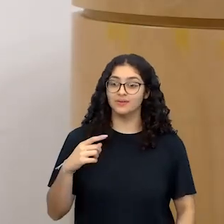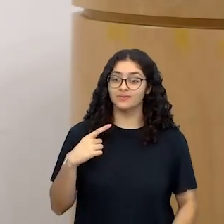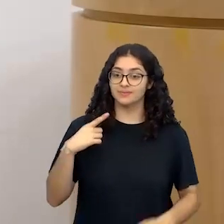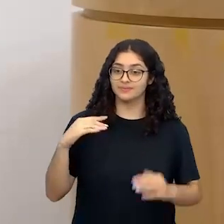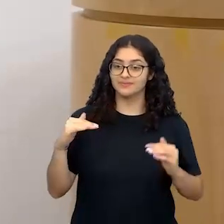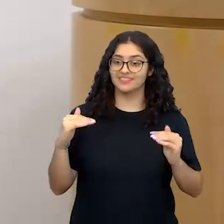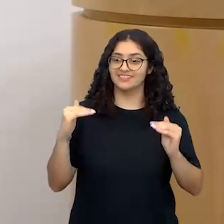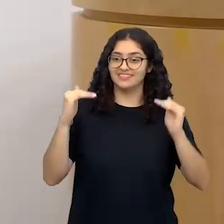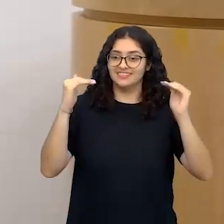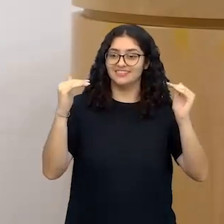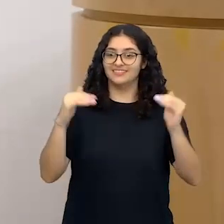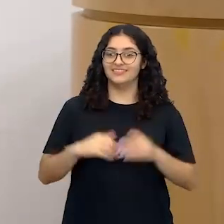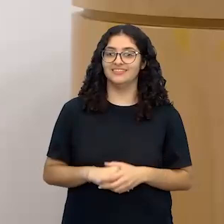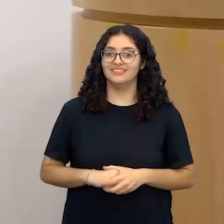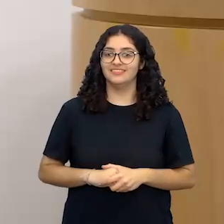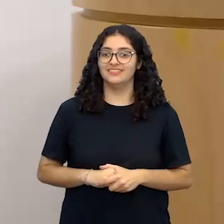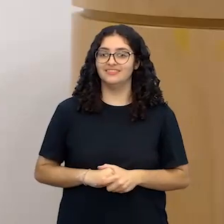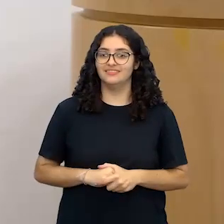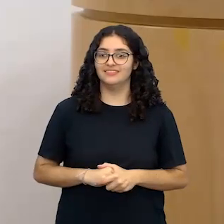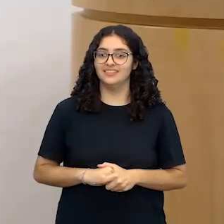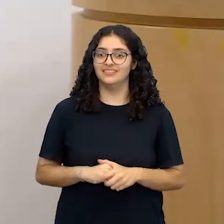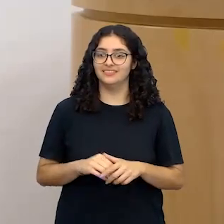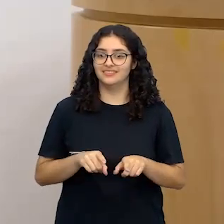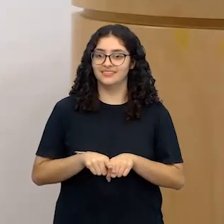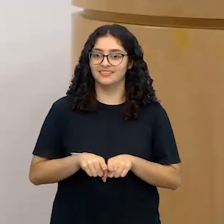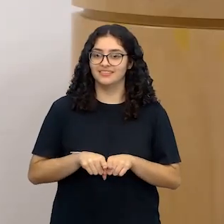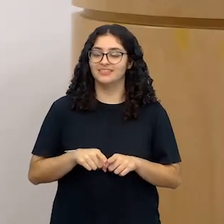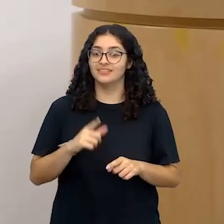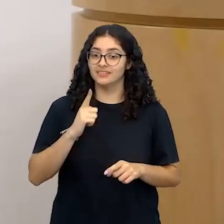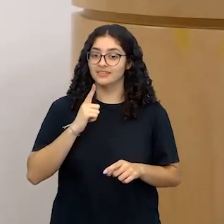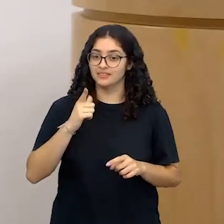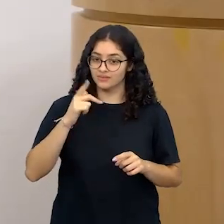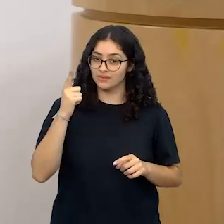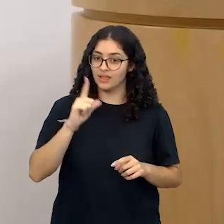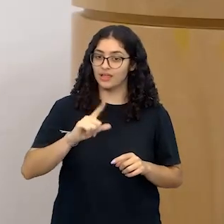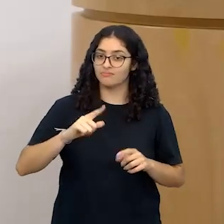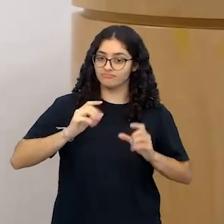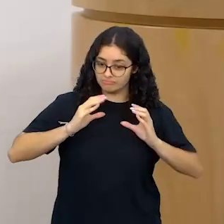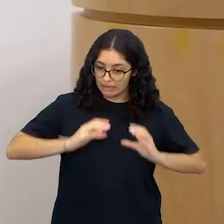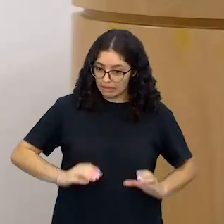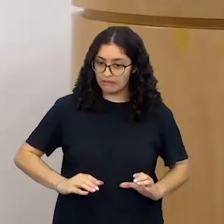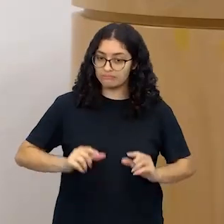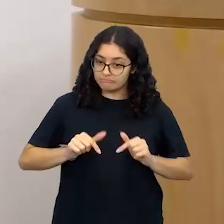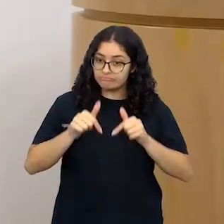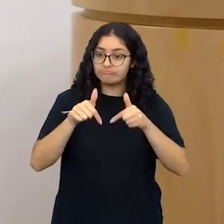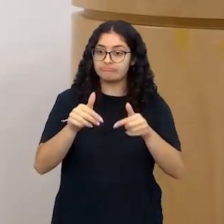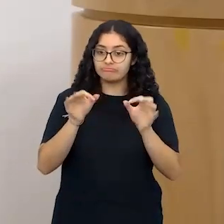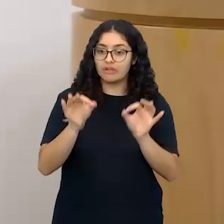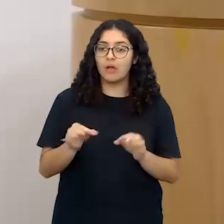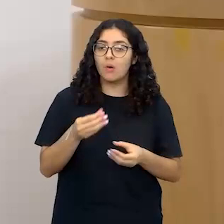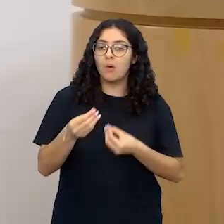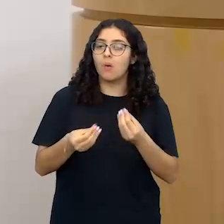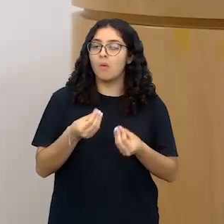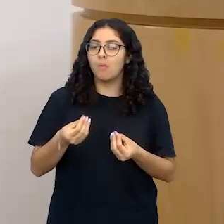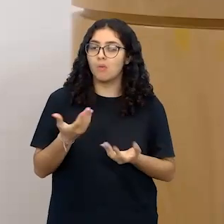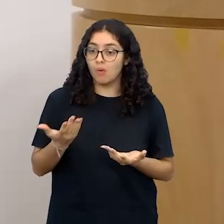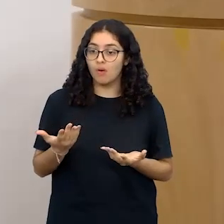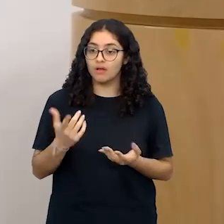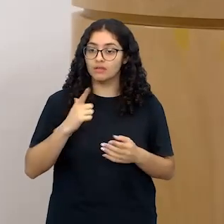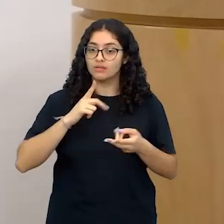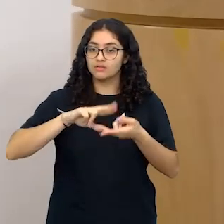né, exercer os plenos direitos de cidadania. Então, o que vai acontecer? Como que você vai trabalhando